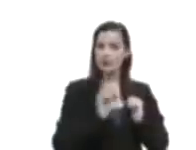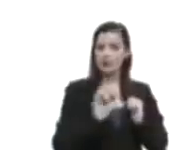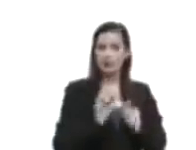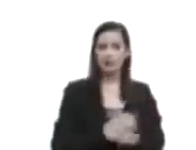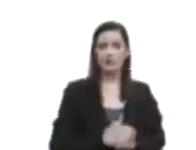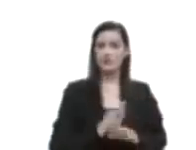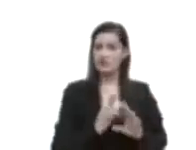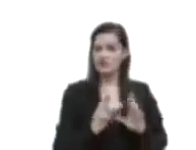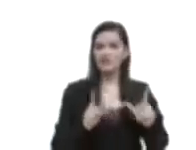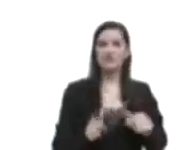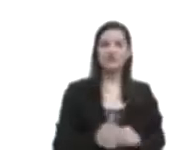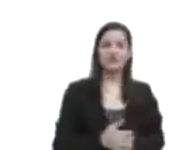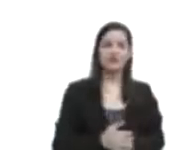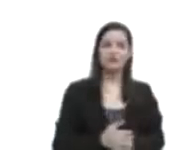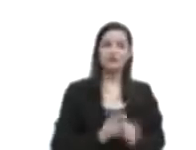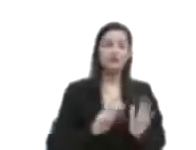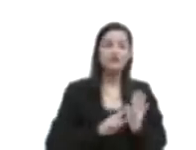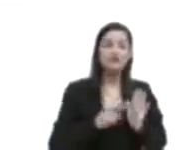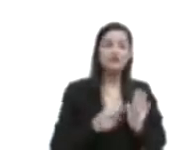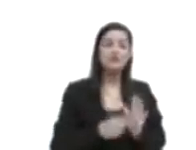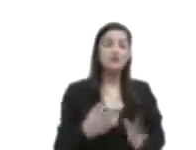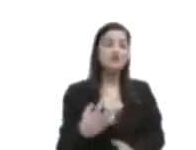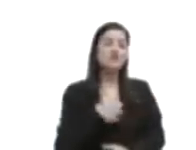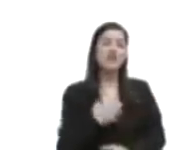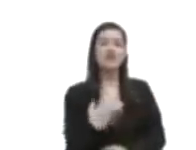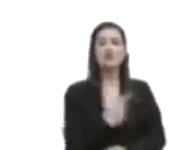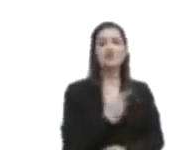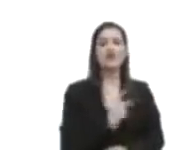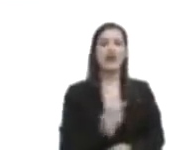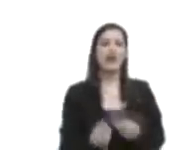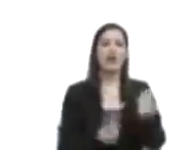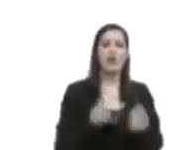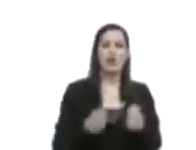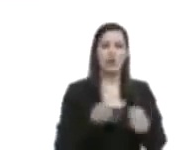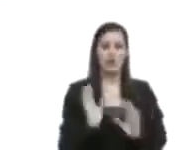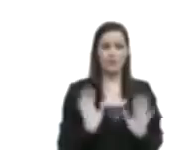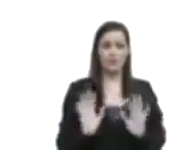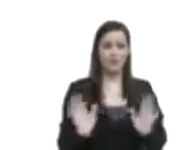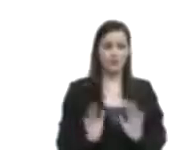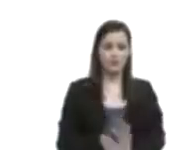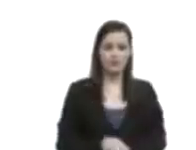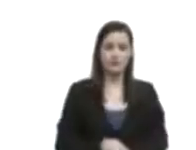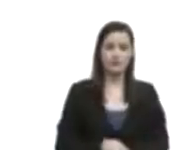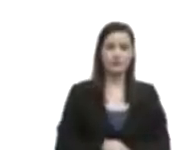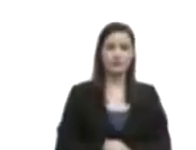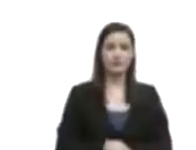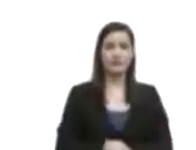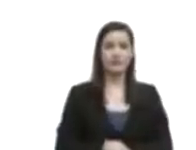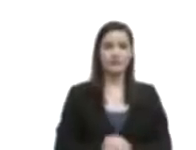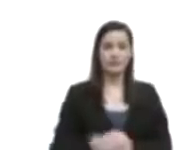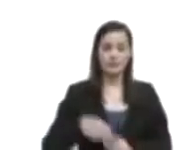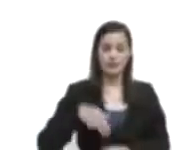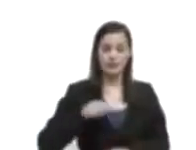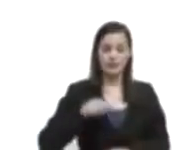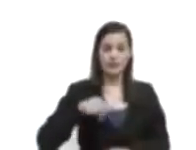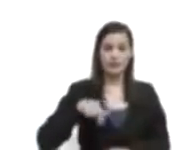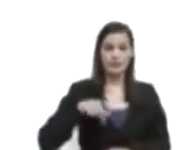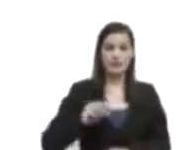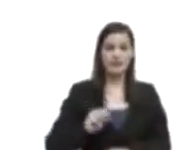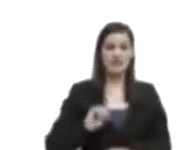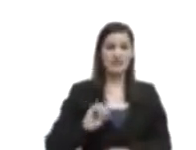introvertidas ou extrovertidas, não se trata de hábitos ou temperamentos, as pessoas se enganam. Mansidão ainda não